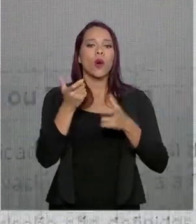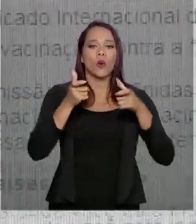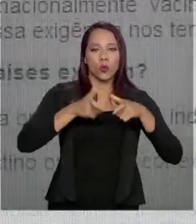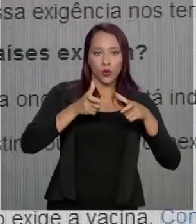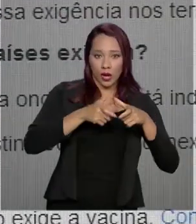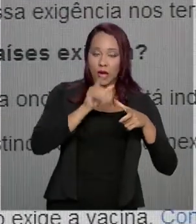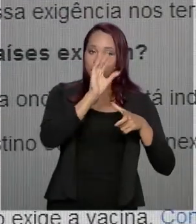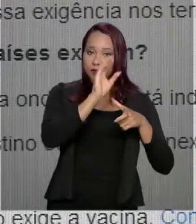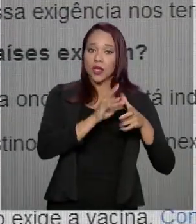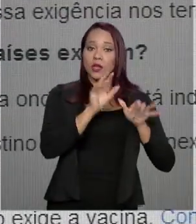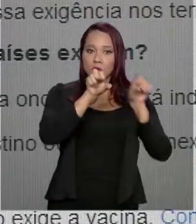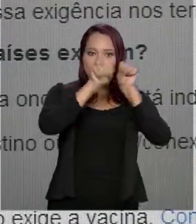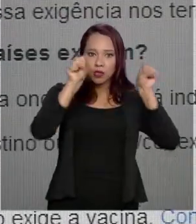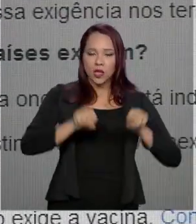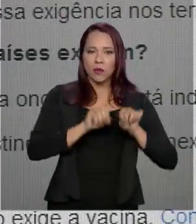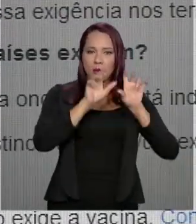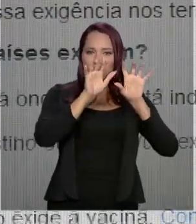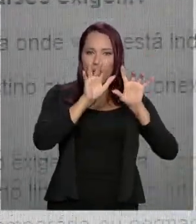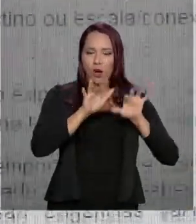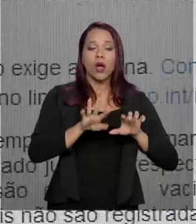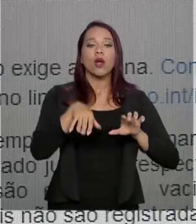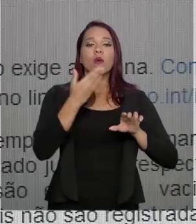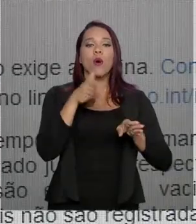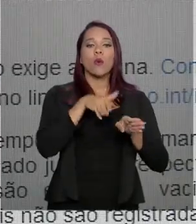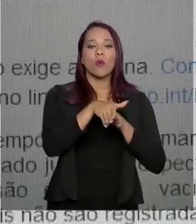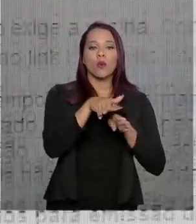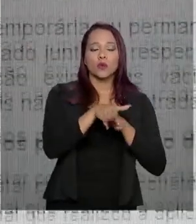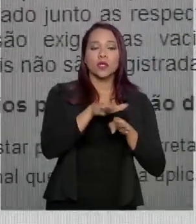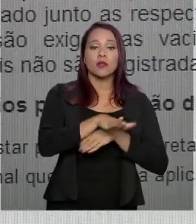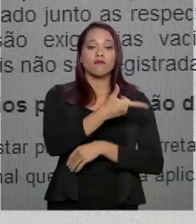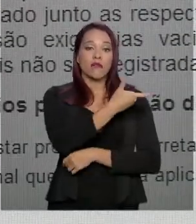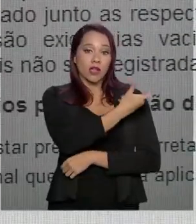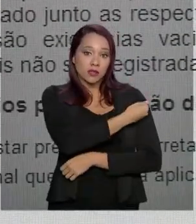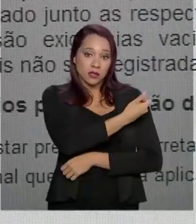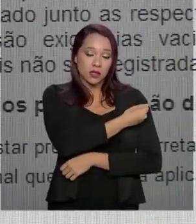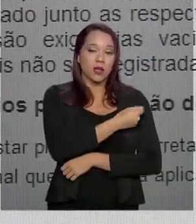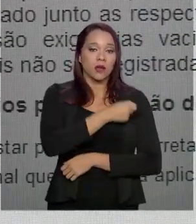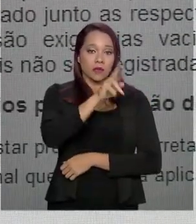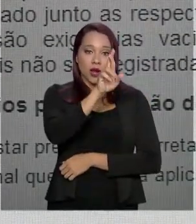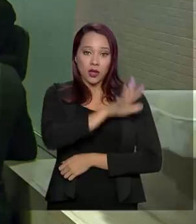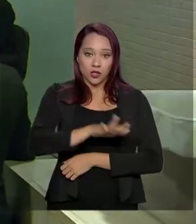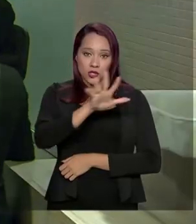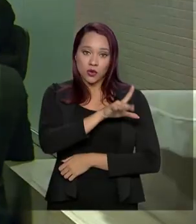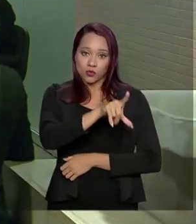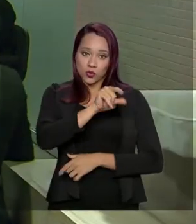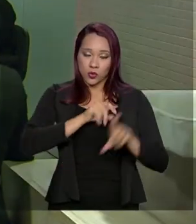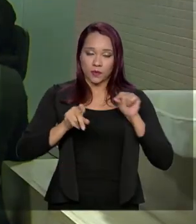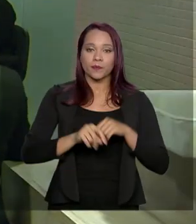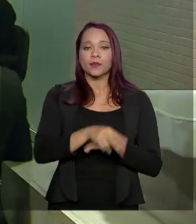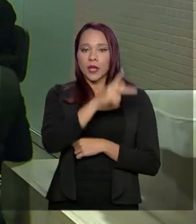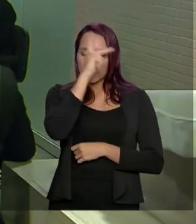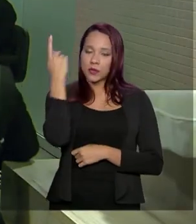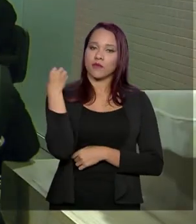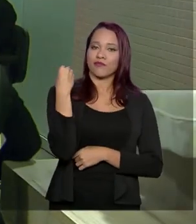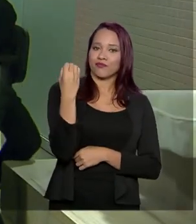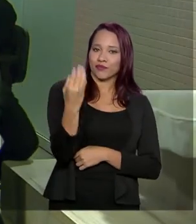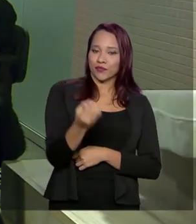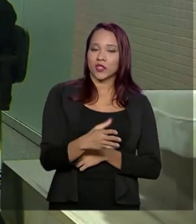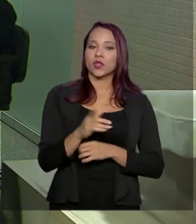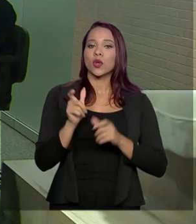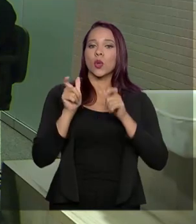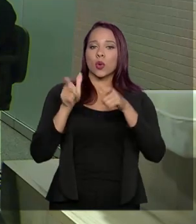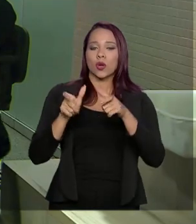destino e o sistema apresenta as orientações de vacinas para a região escolhida. Pessoas que estão viajando com